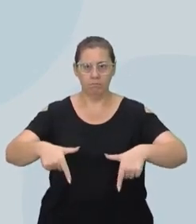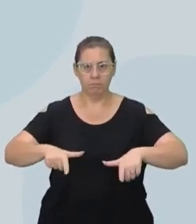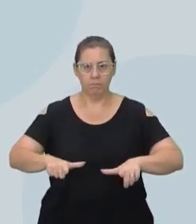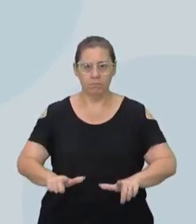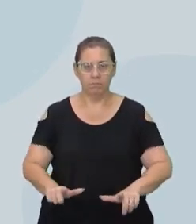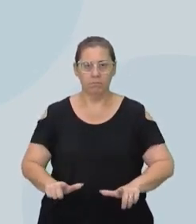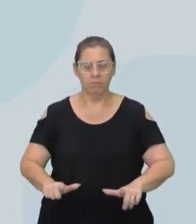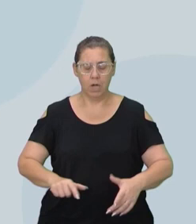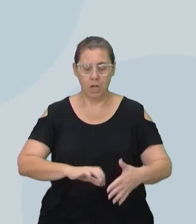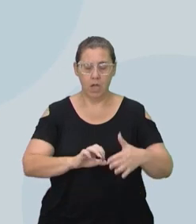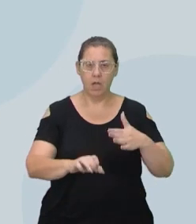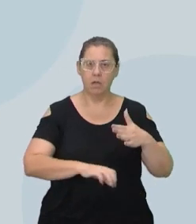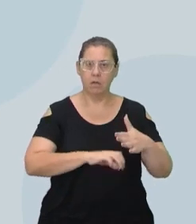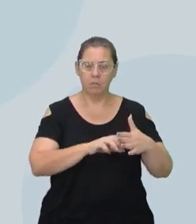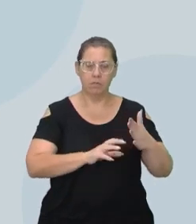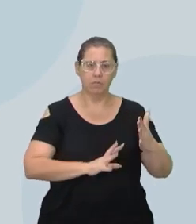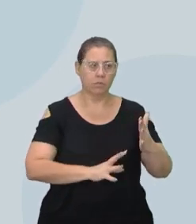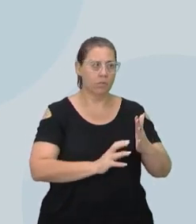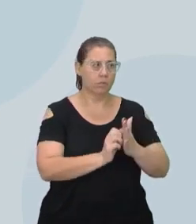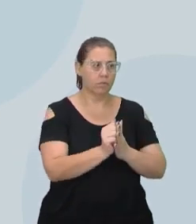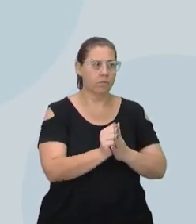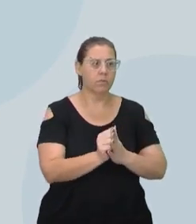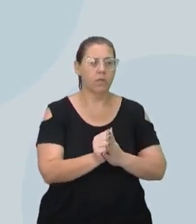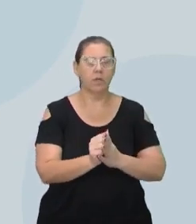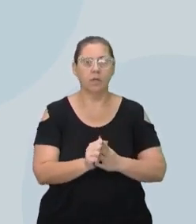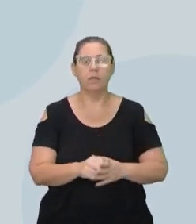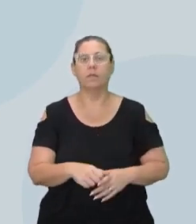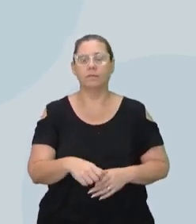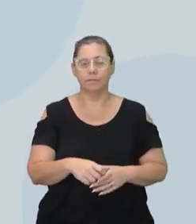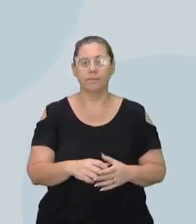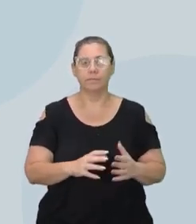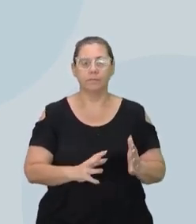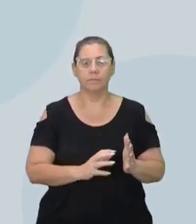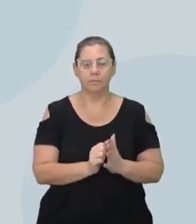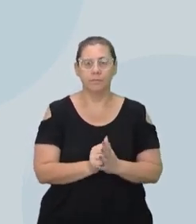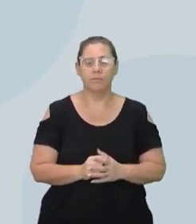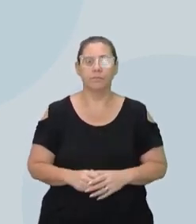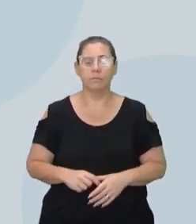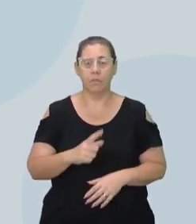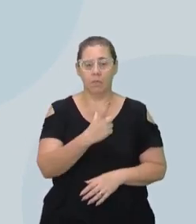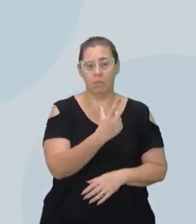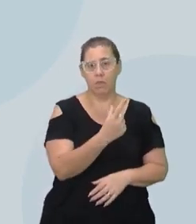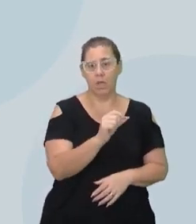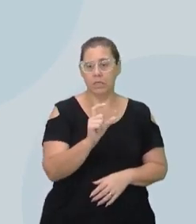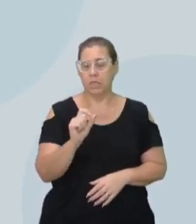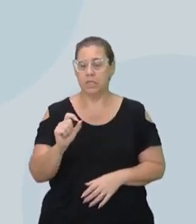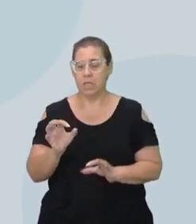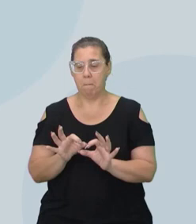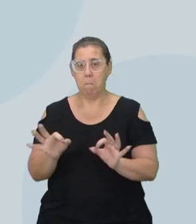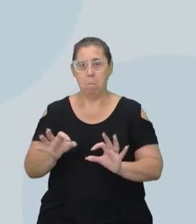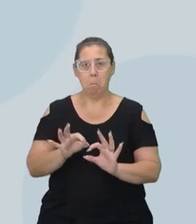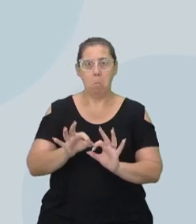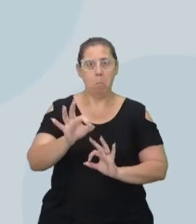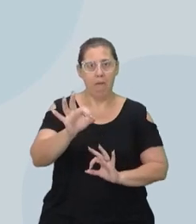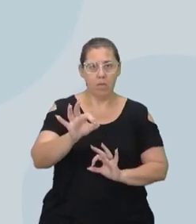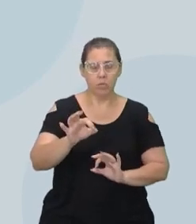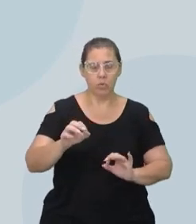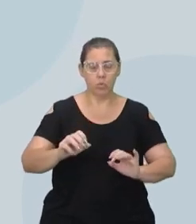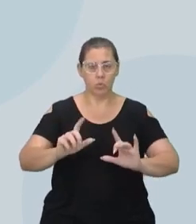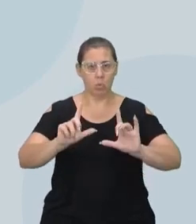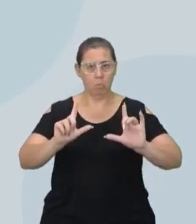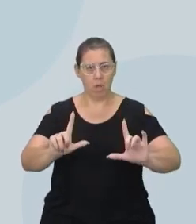A empresa contratada para realizar esse serviço cobra R$100 por metro quadrado do